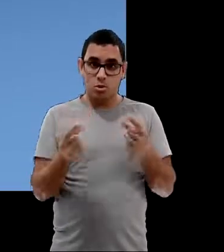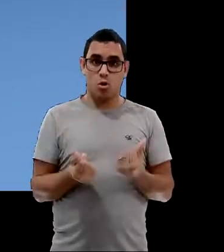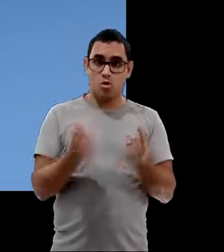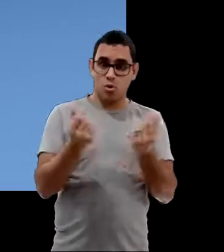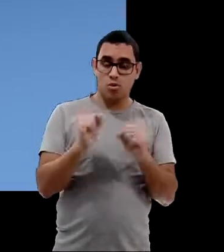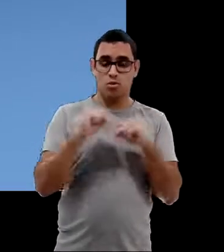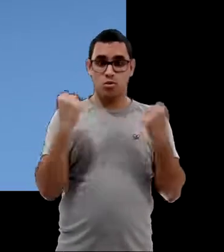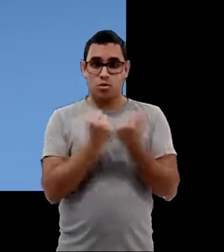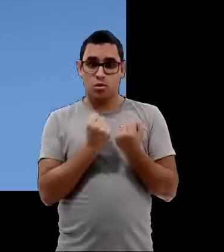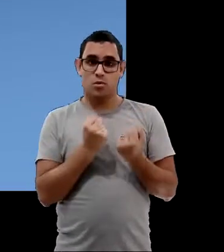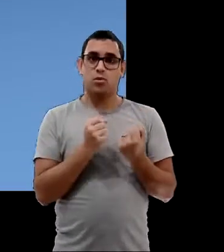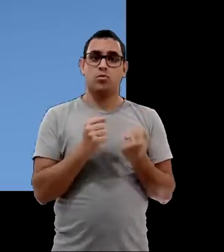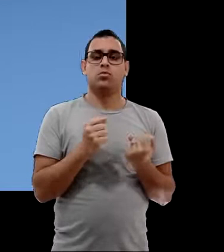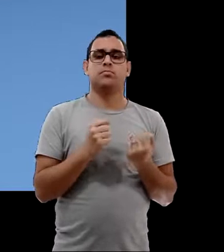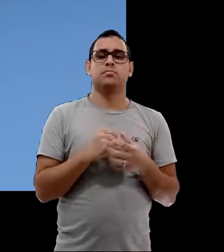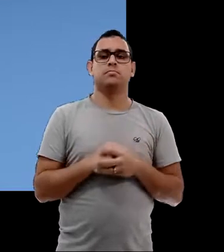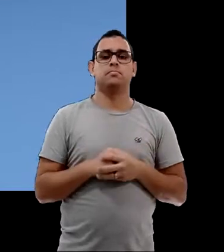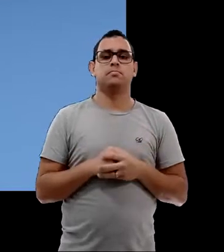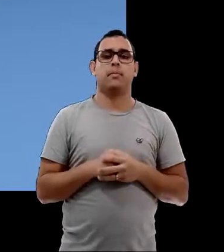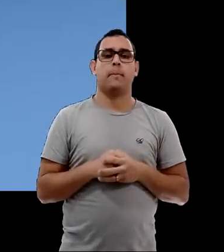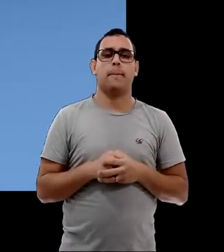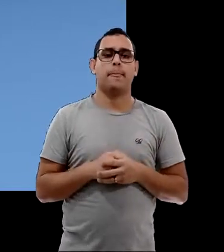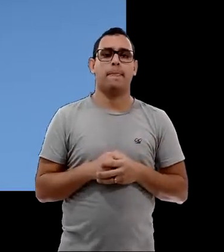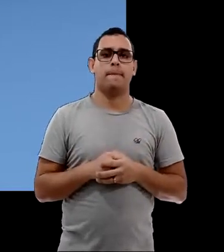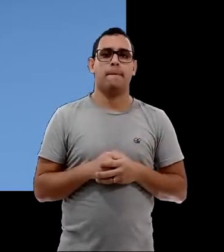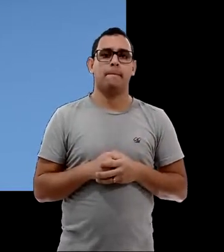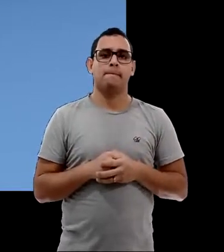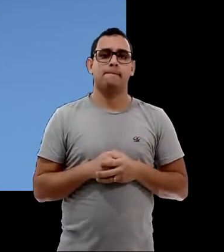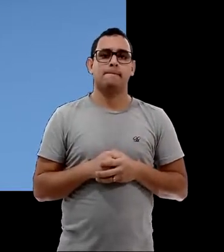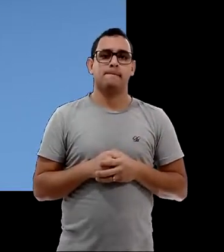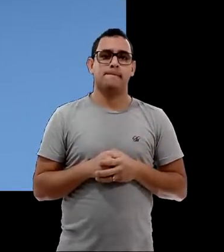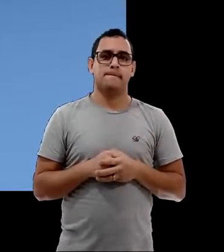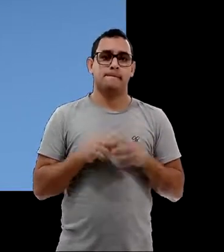ela social, seja ela no âmbito